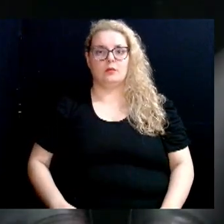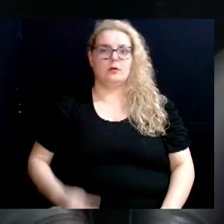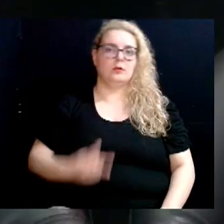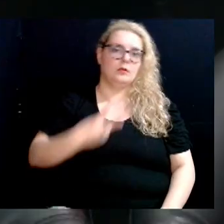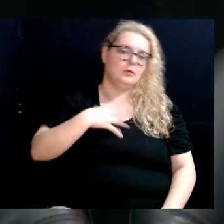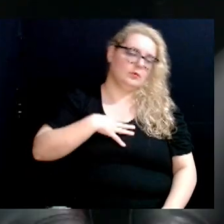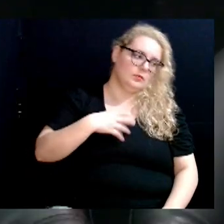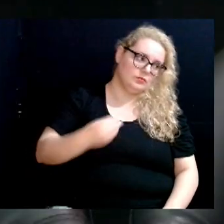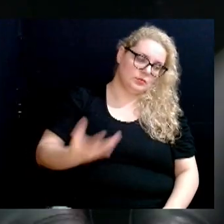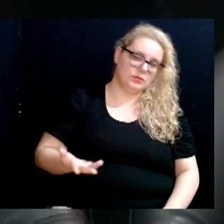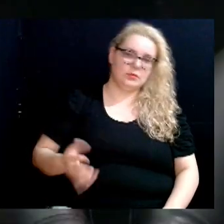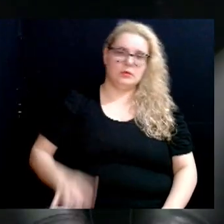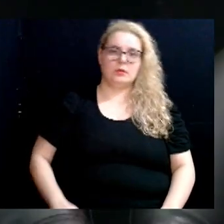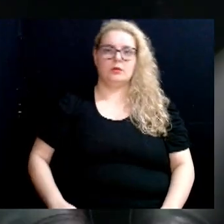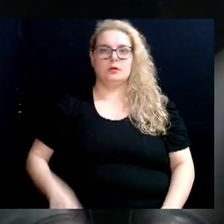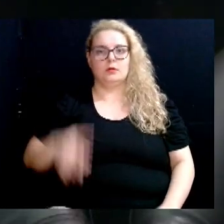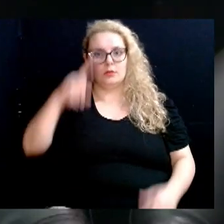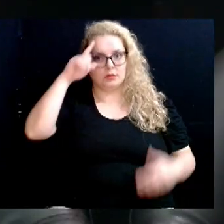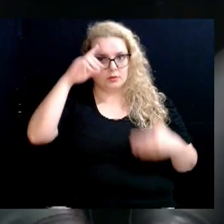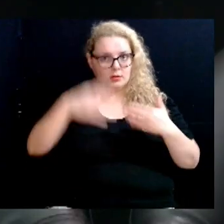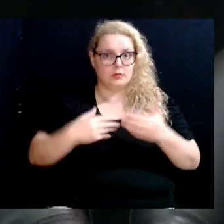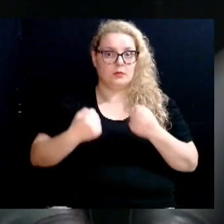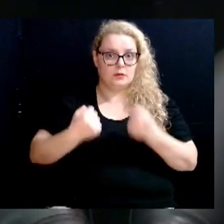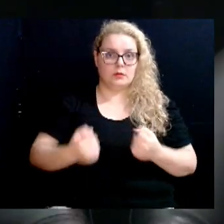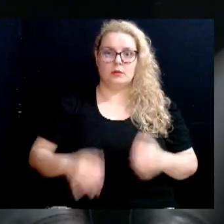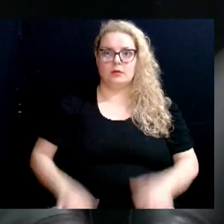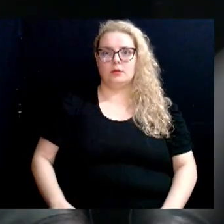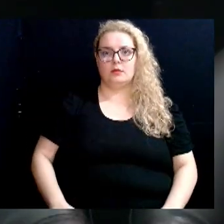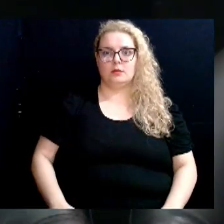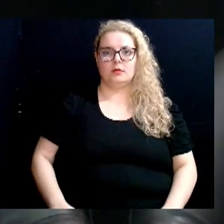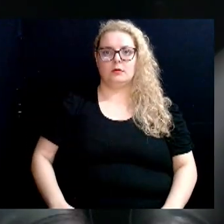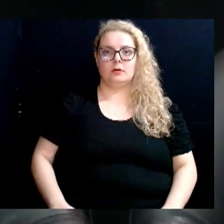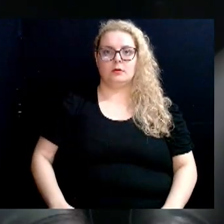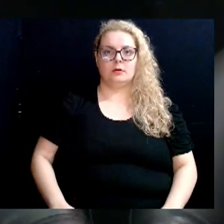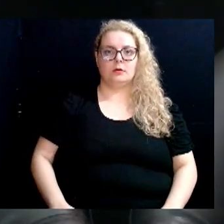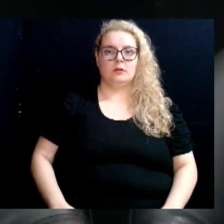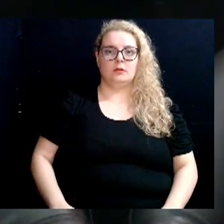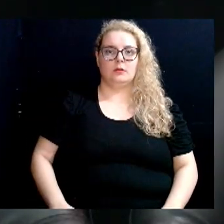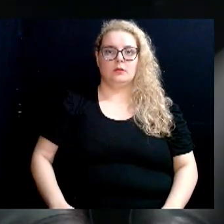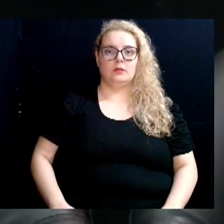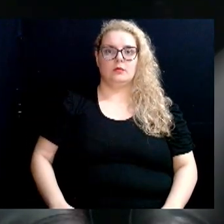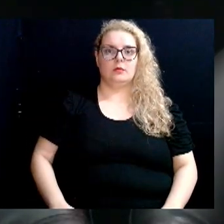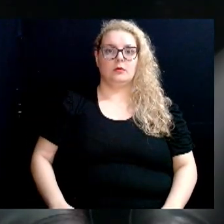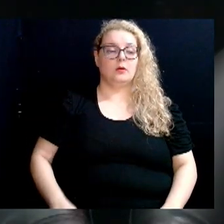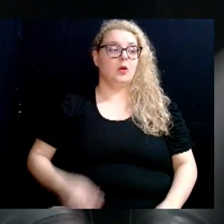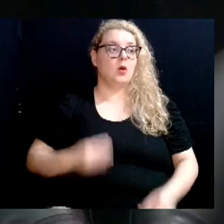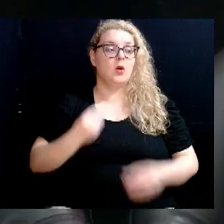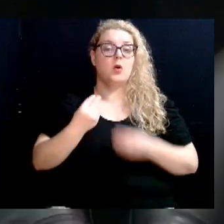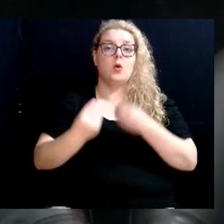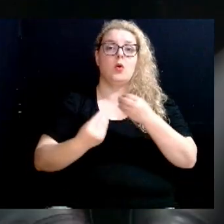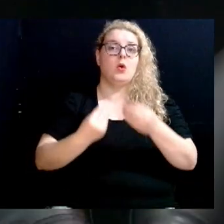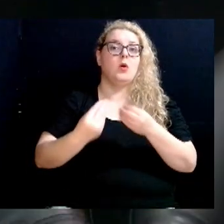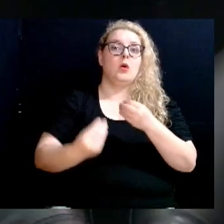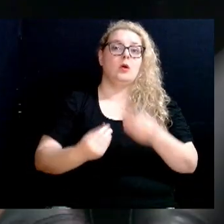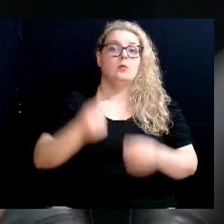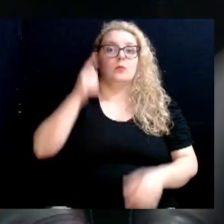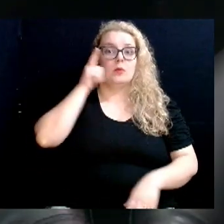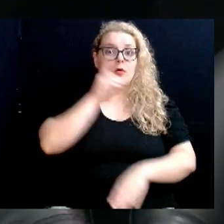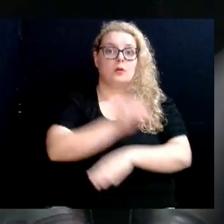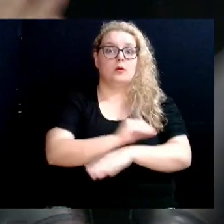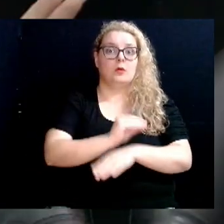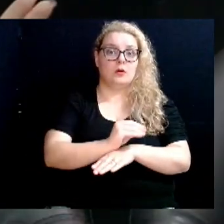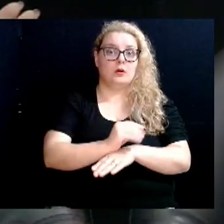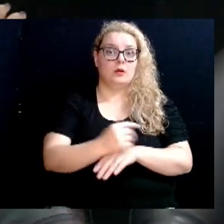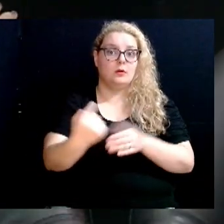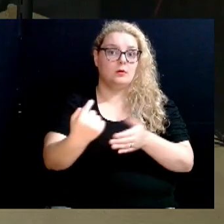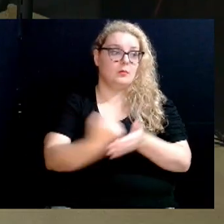uma rotina intensa. Eu falo assim, muitas mandam. Como você consegue dar conta de tudo? Eu falo, primeiro, eu não dou.